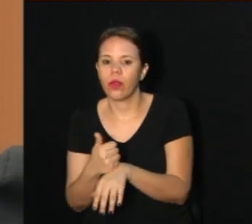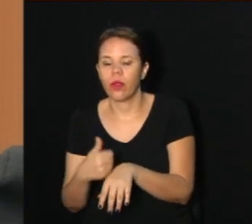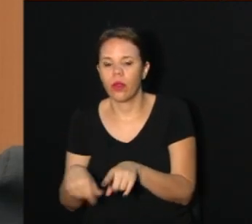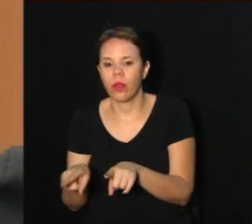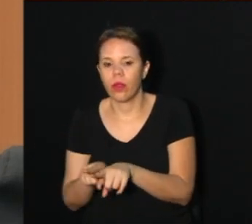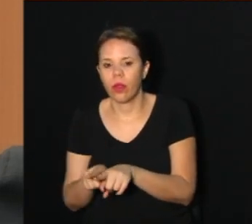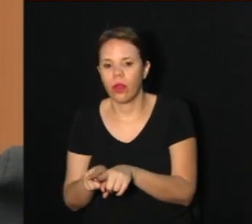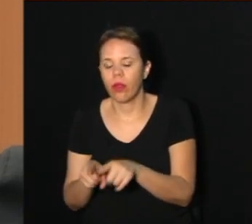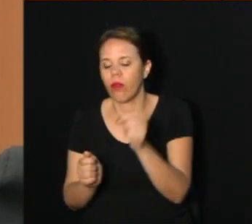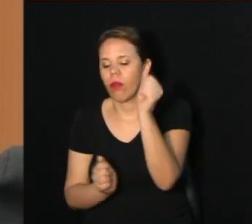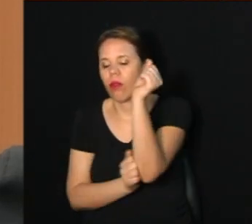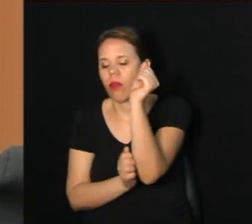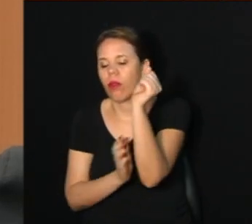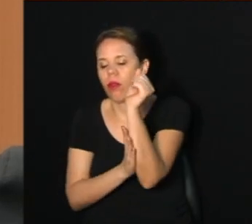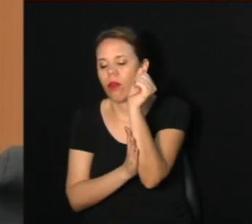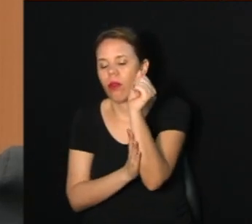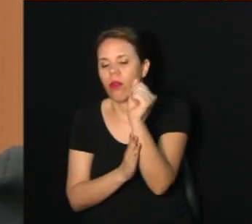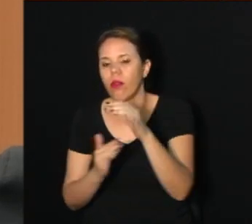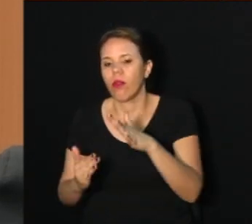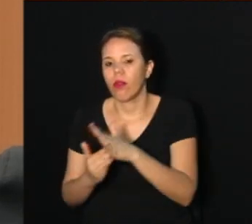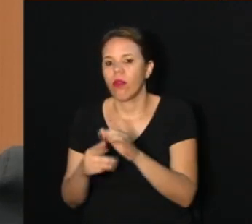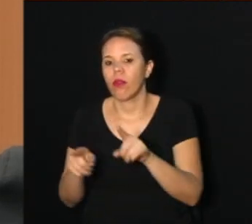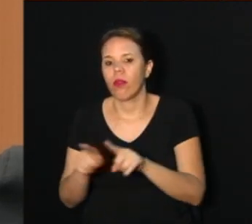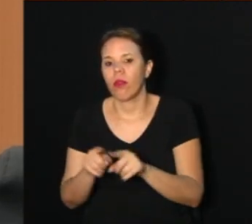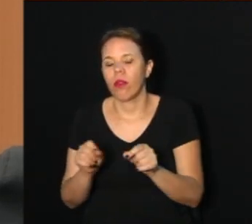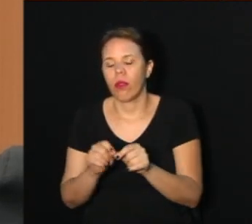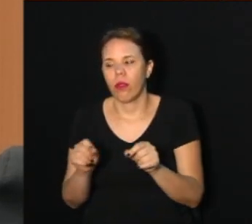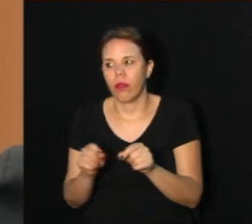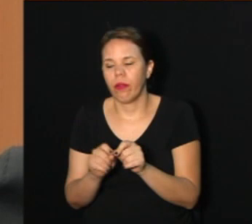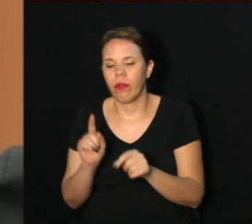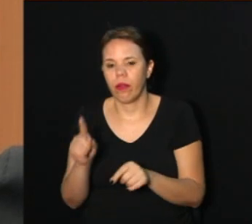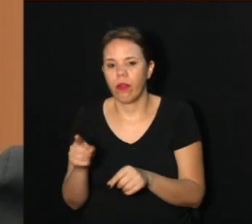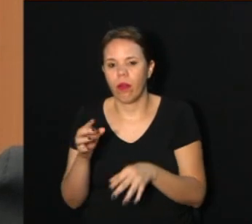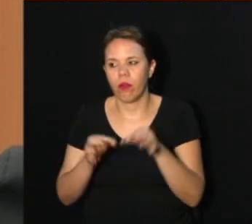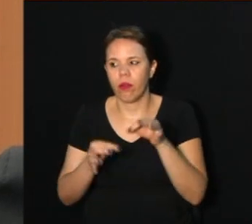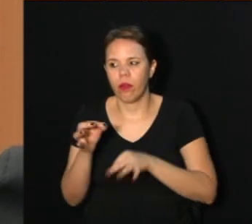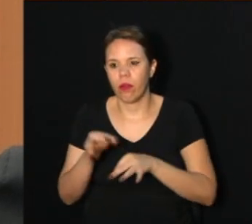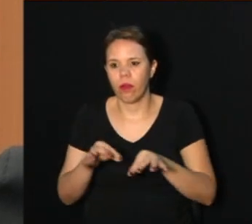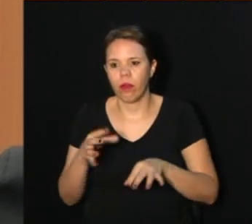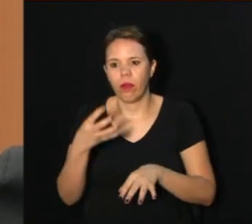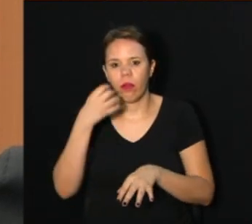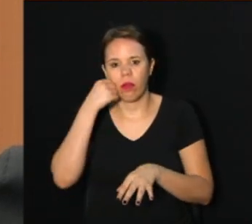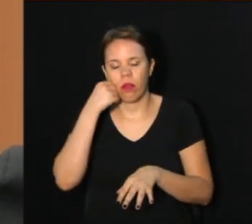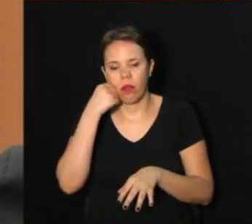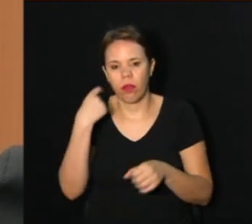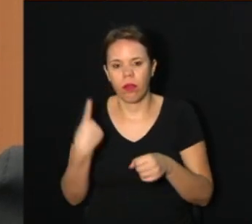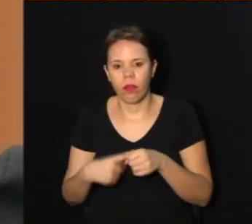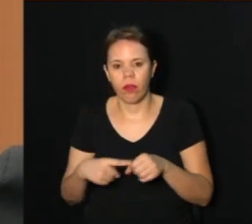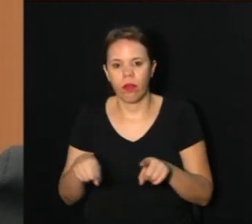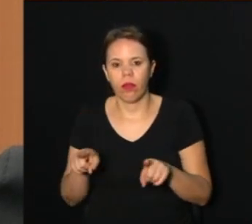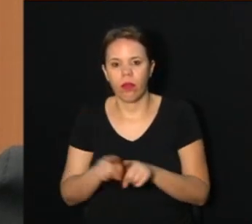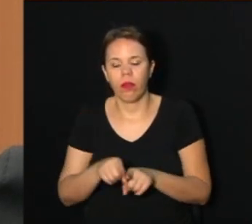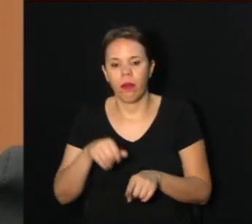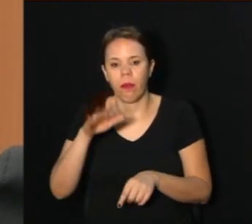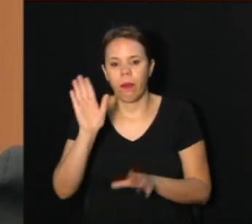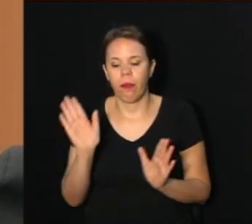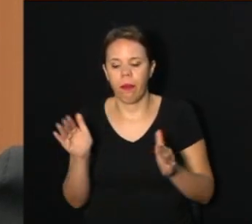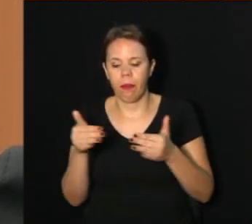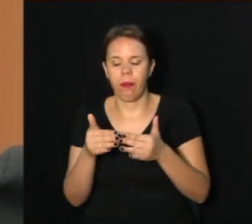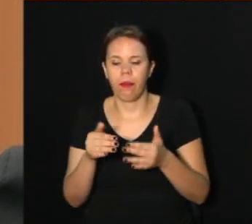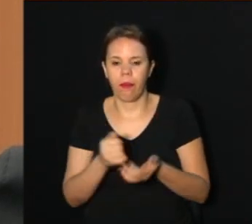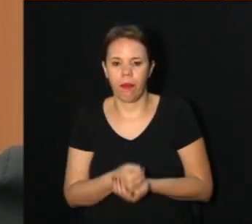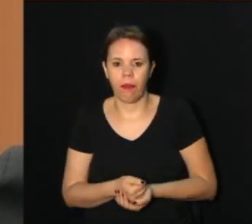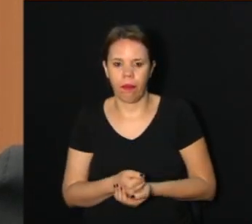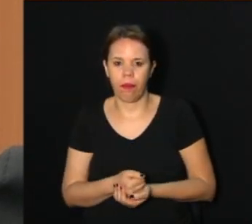entraves burocráticos, fazendo com que a posição jurídica a ser adotada pelo município seja também mais centralizada